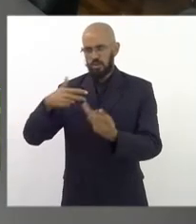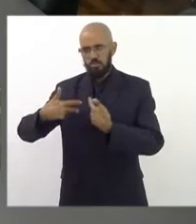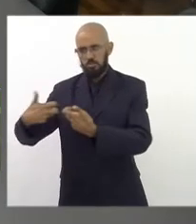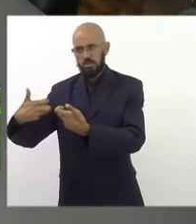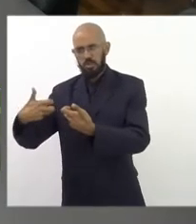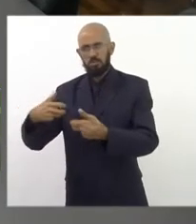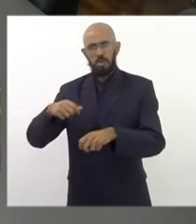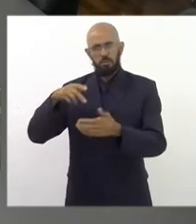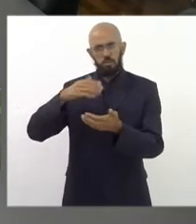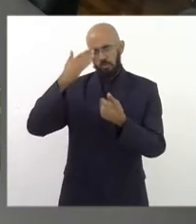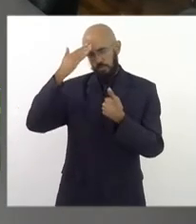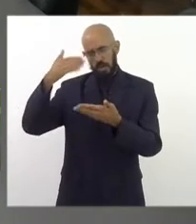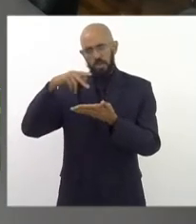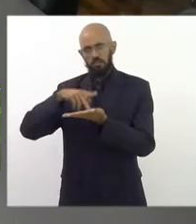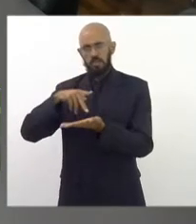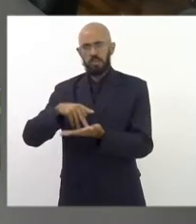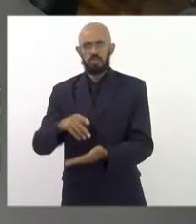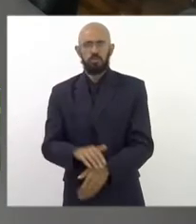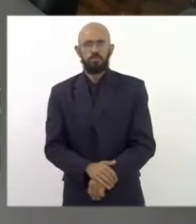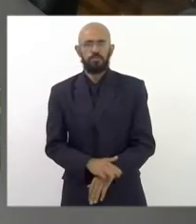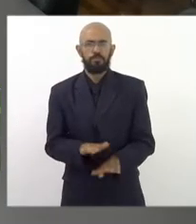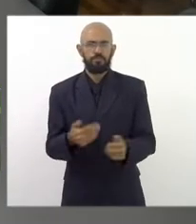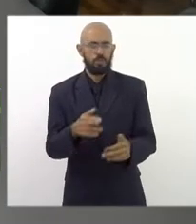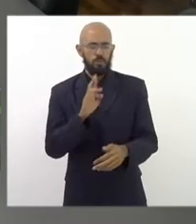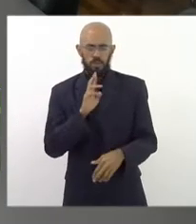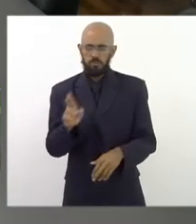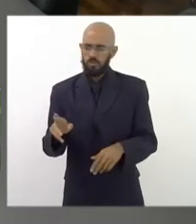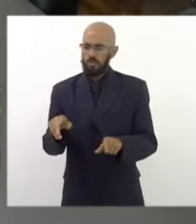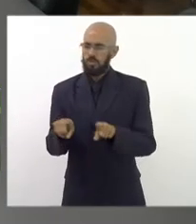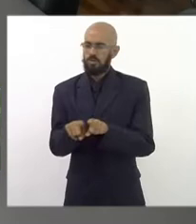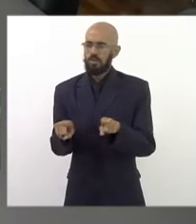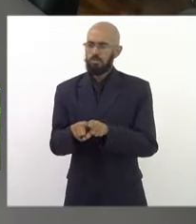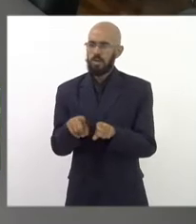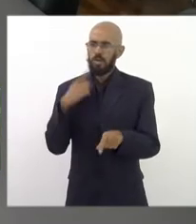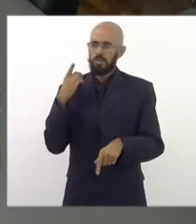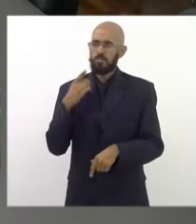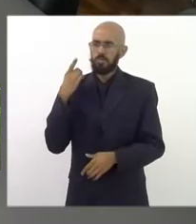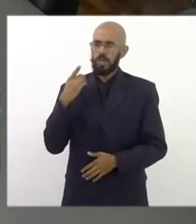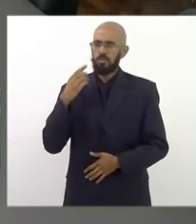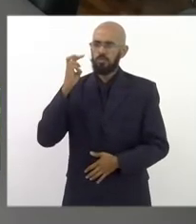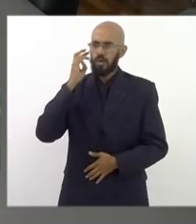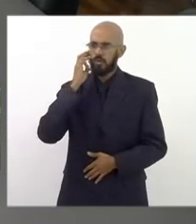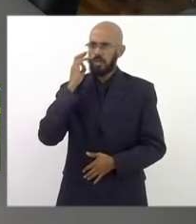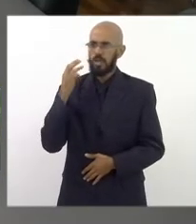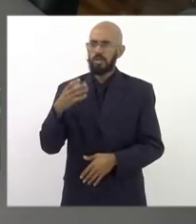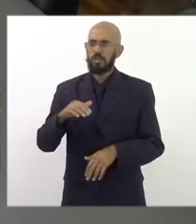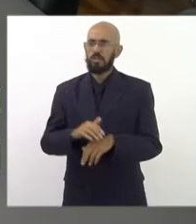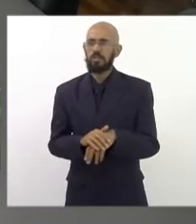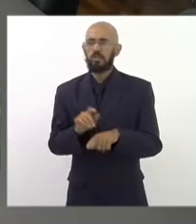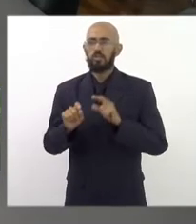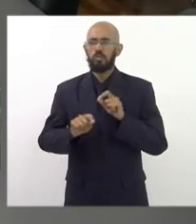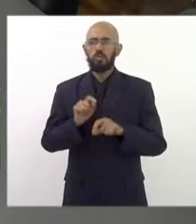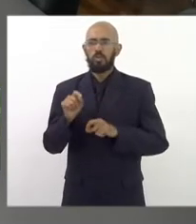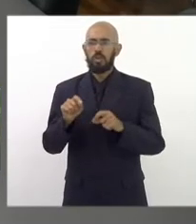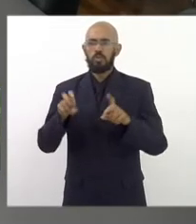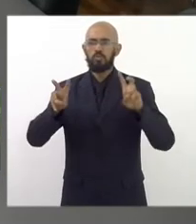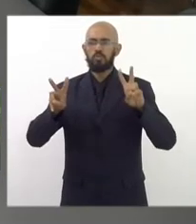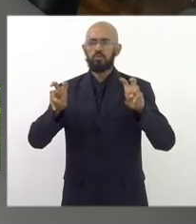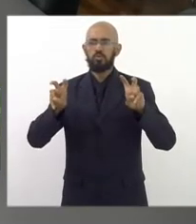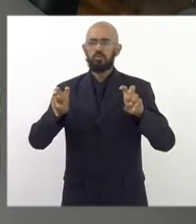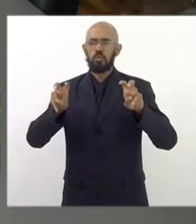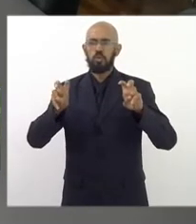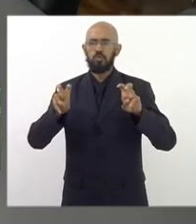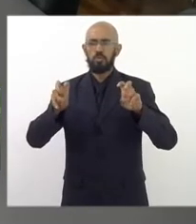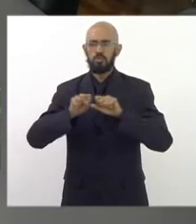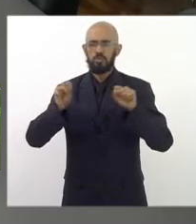de verdade. É, respondendo já ao deputado Valdec, com relação ao